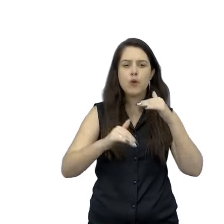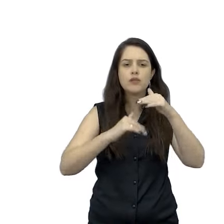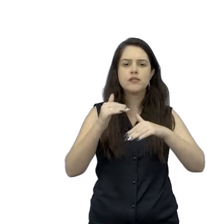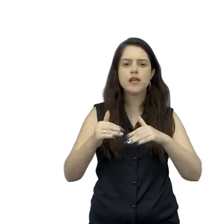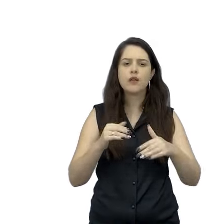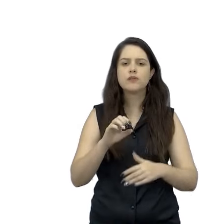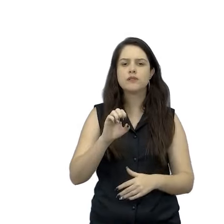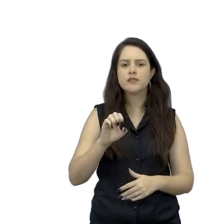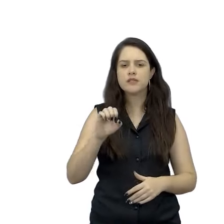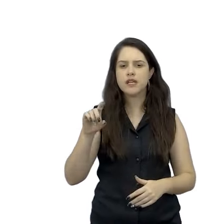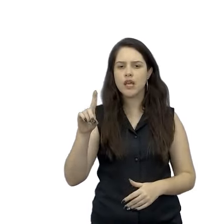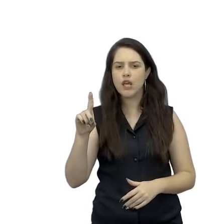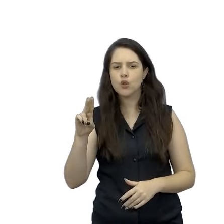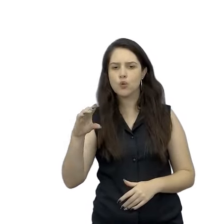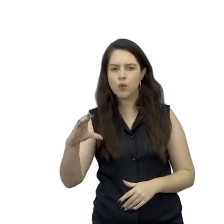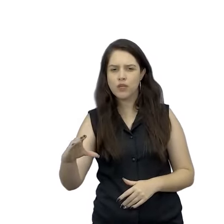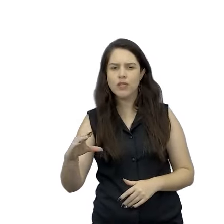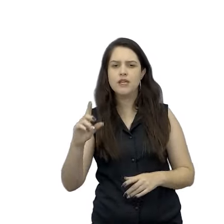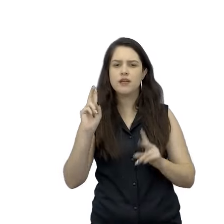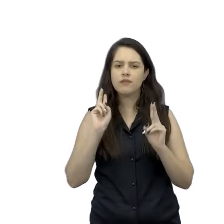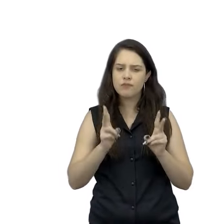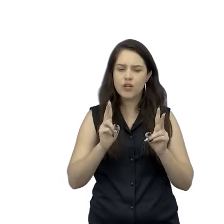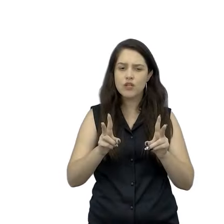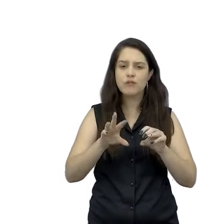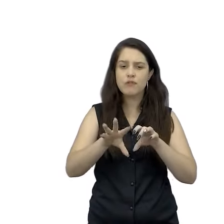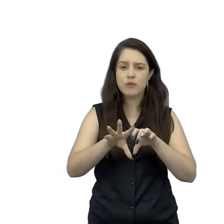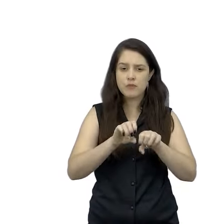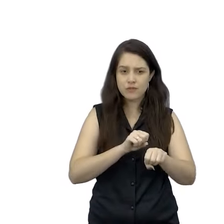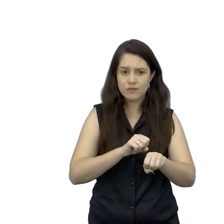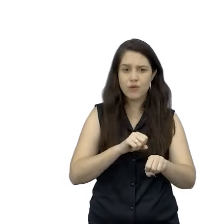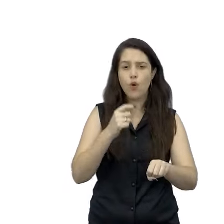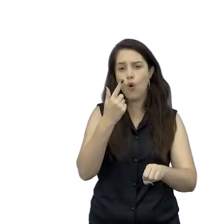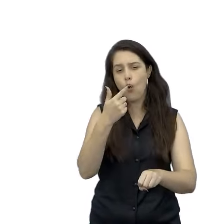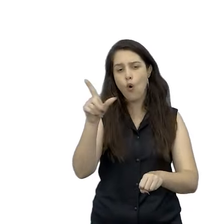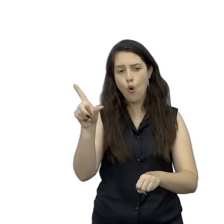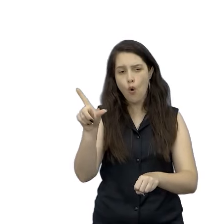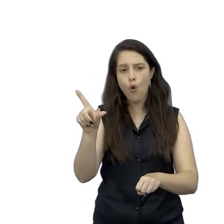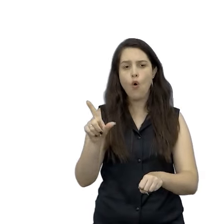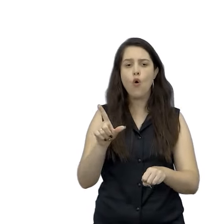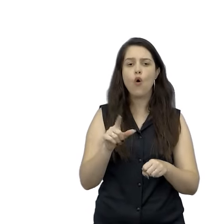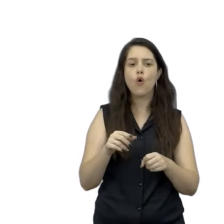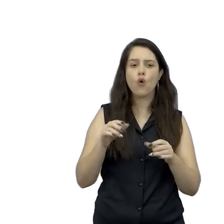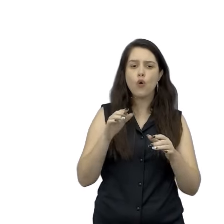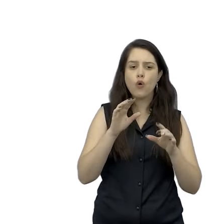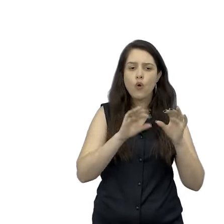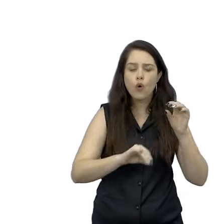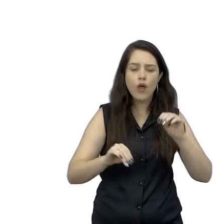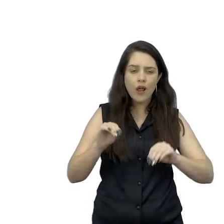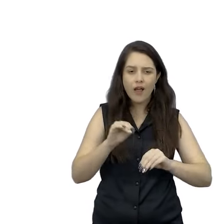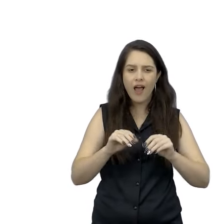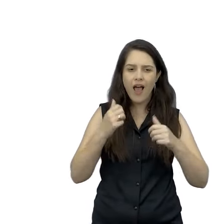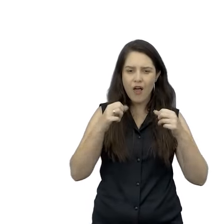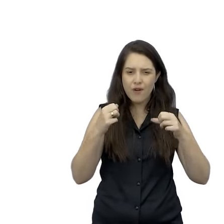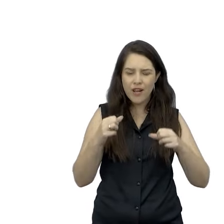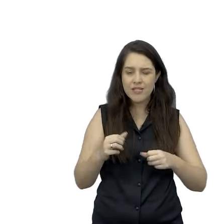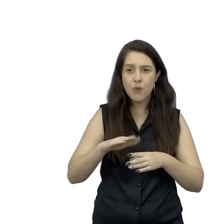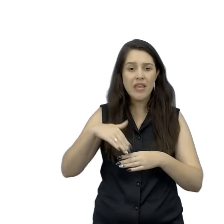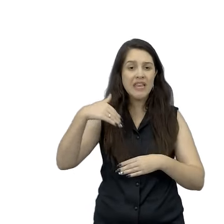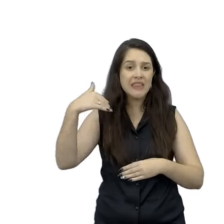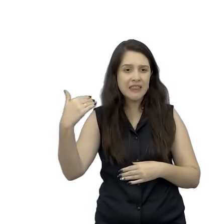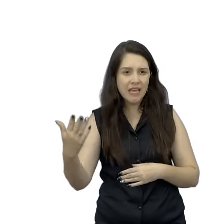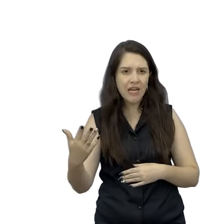avaliações externas, que são elaboradas pela própria SEDUC, como também ela colabora para a avaliação interna, né, que são aquela